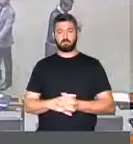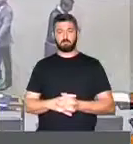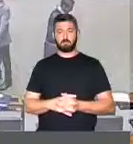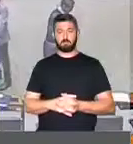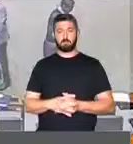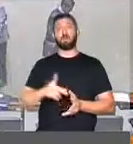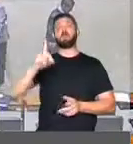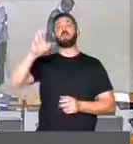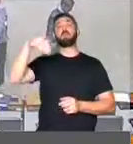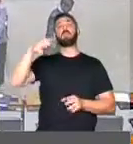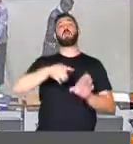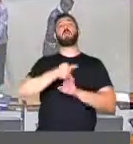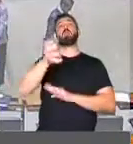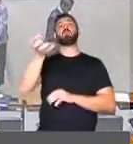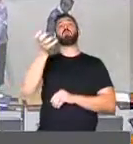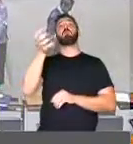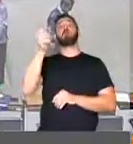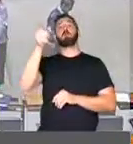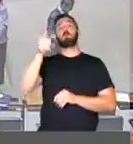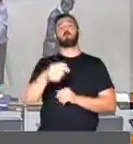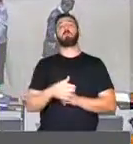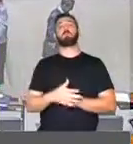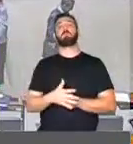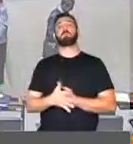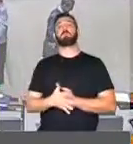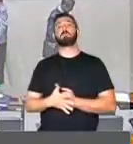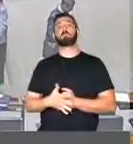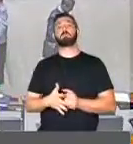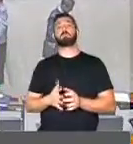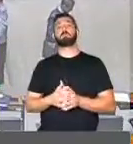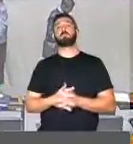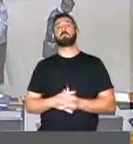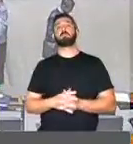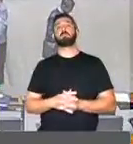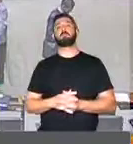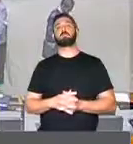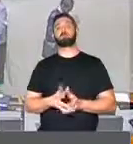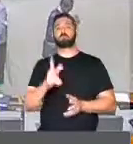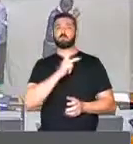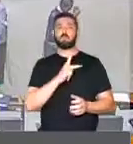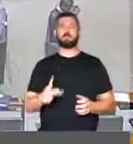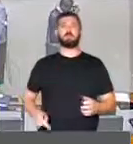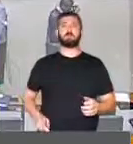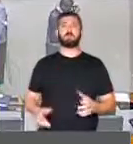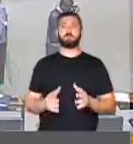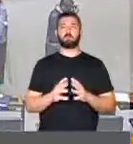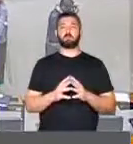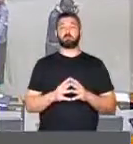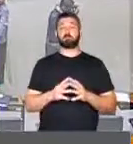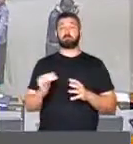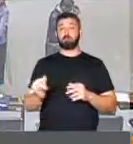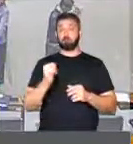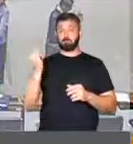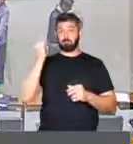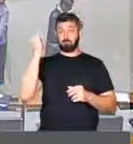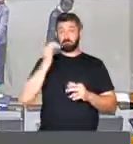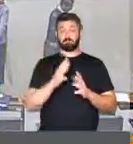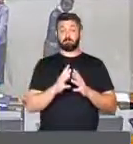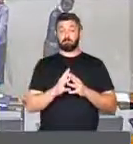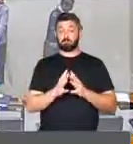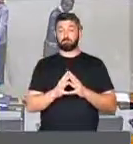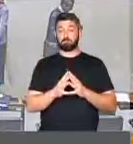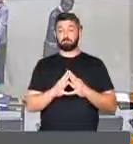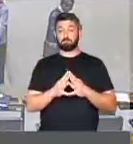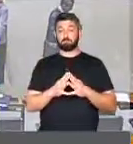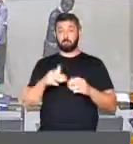Democratas quer encaminhar. PRB quer encaminhar, presidente. Pois não, Democratas. Presidente, é importante